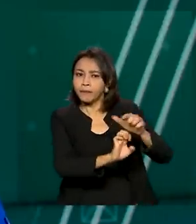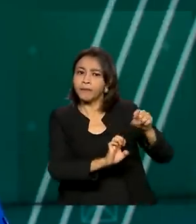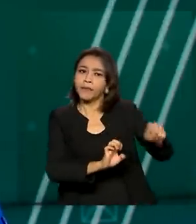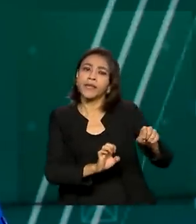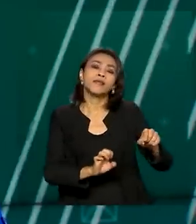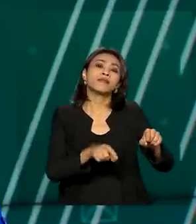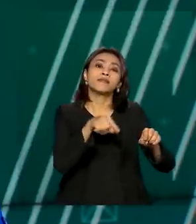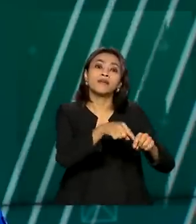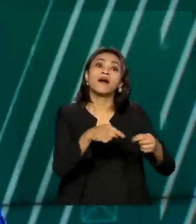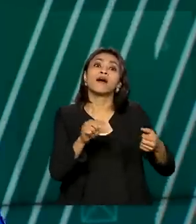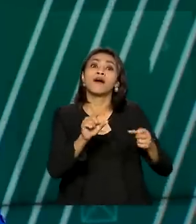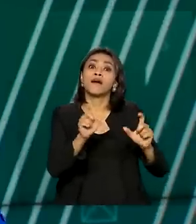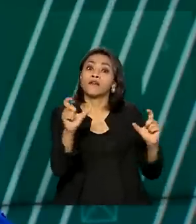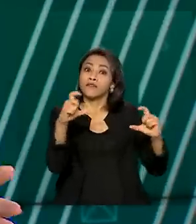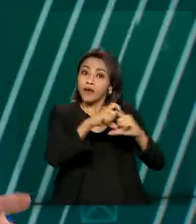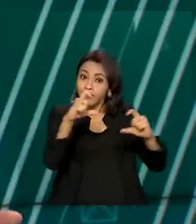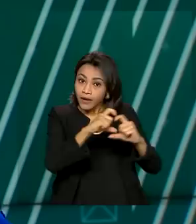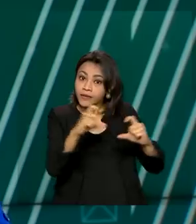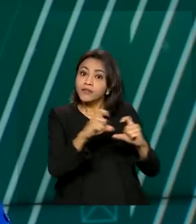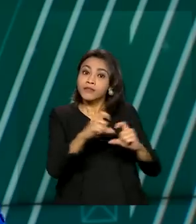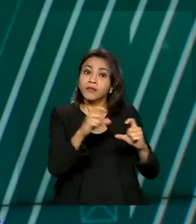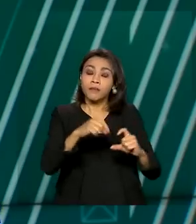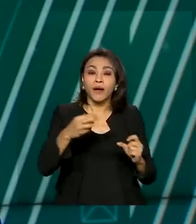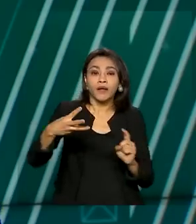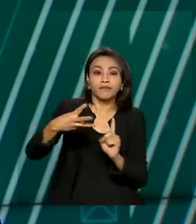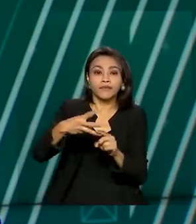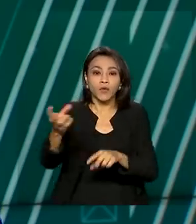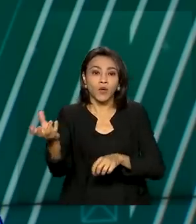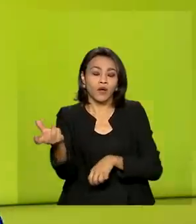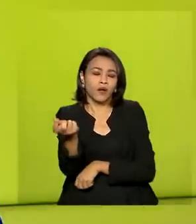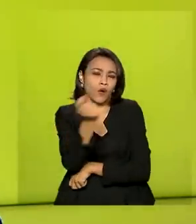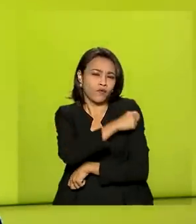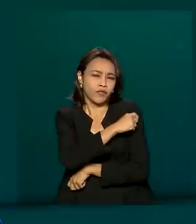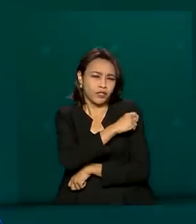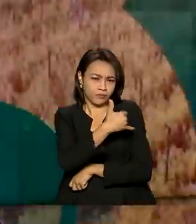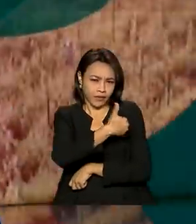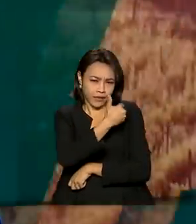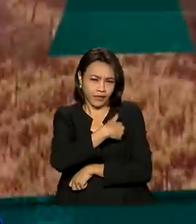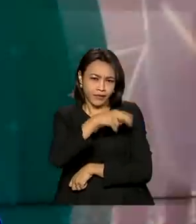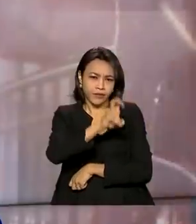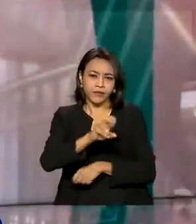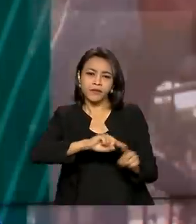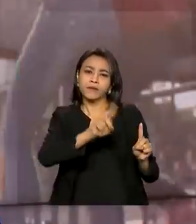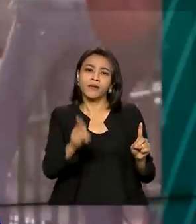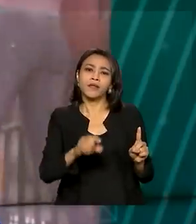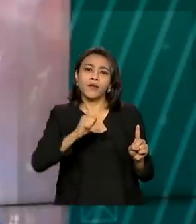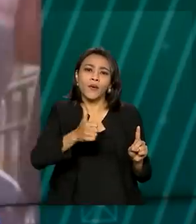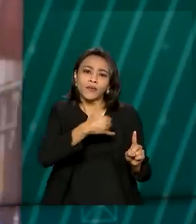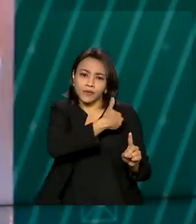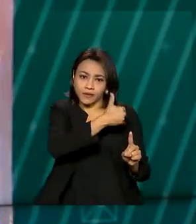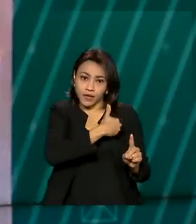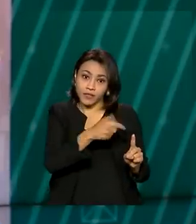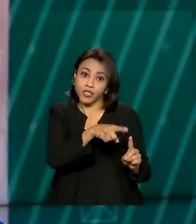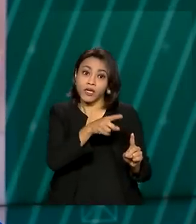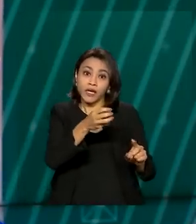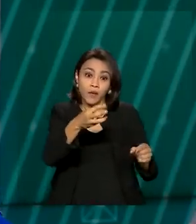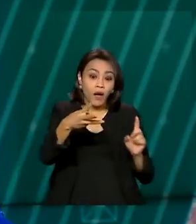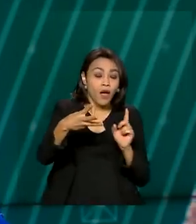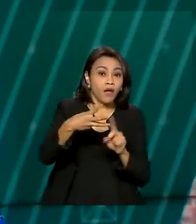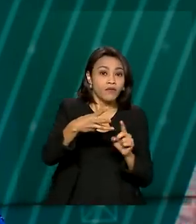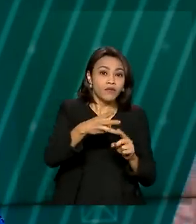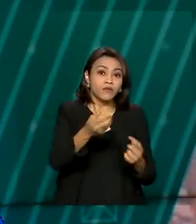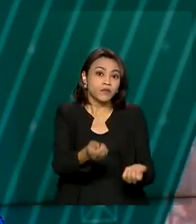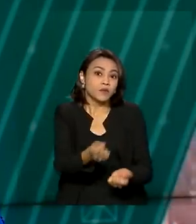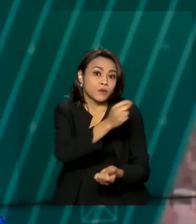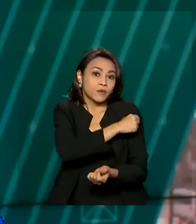reforço contra a cor 2019 para crianças de 5 a 11 anos a solicitação é para aplicação do reforço pelo menos